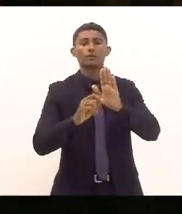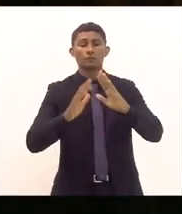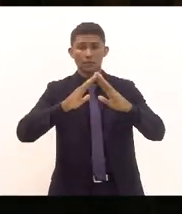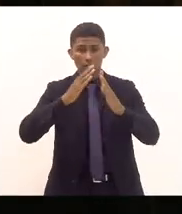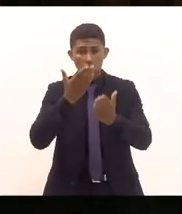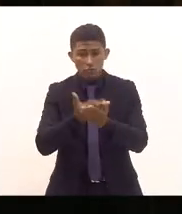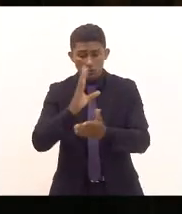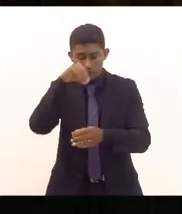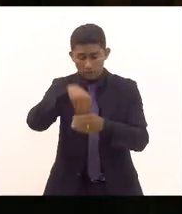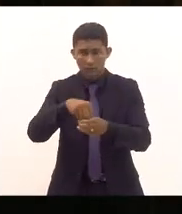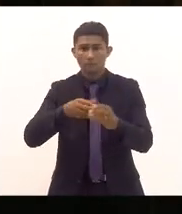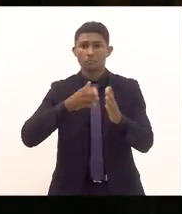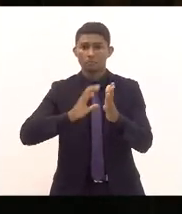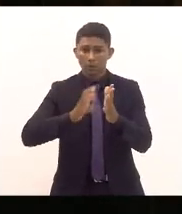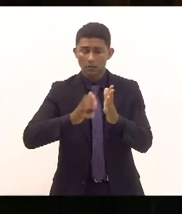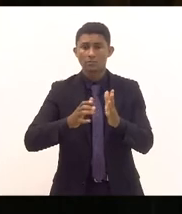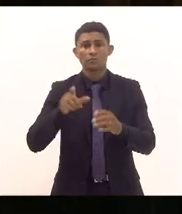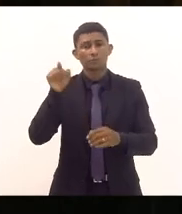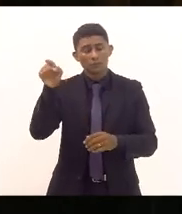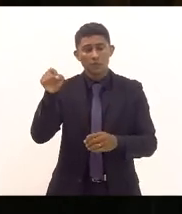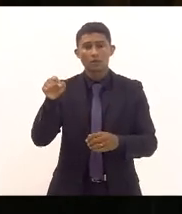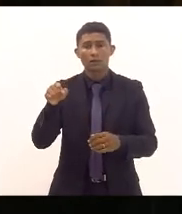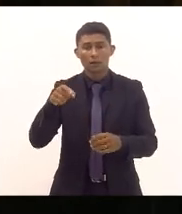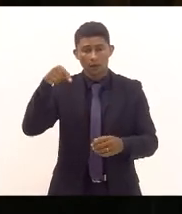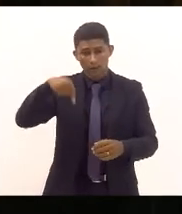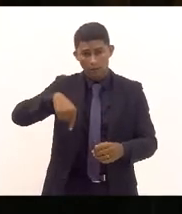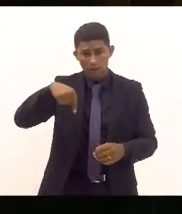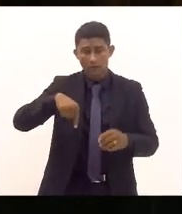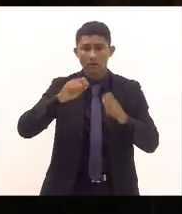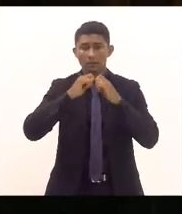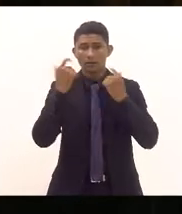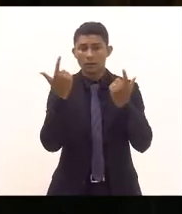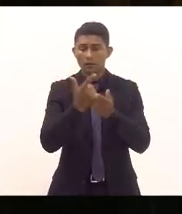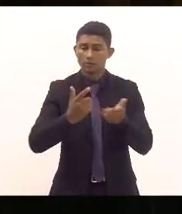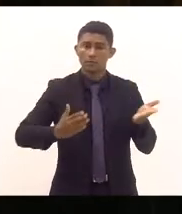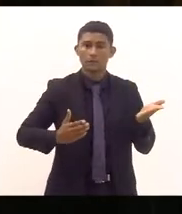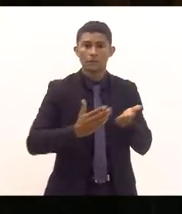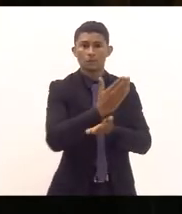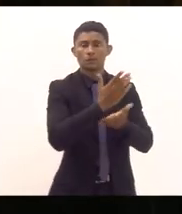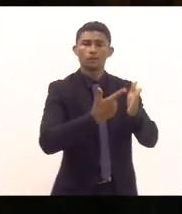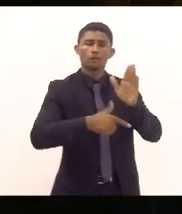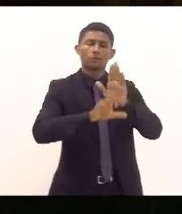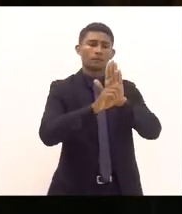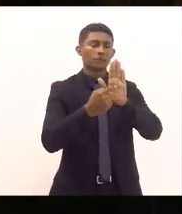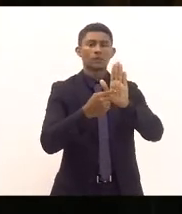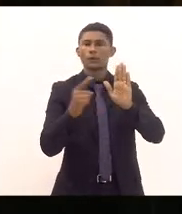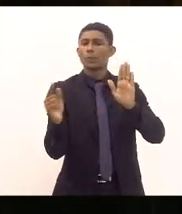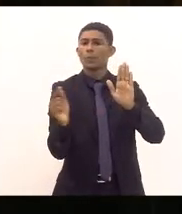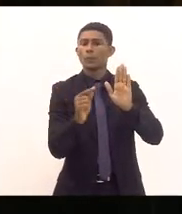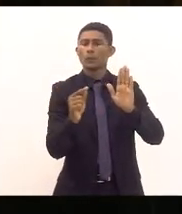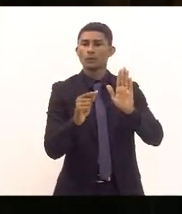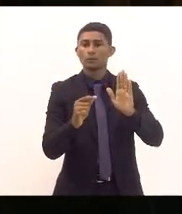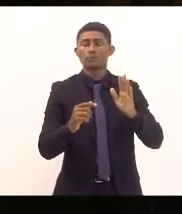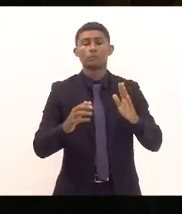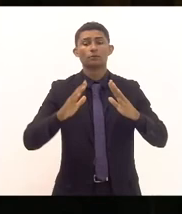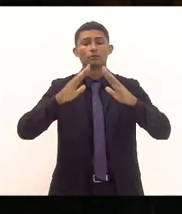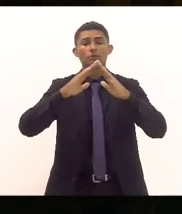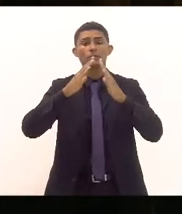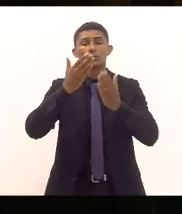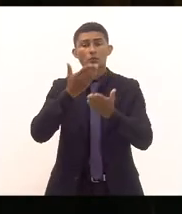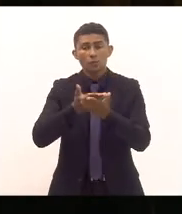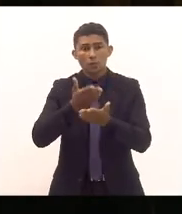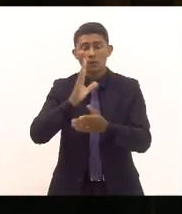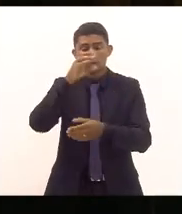de bola um lugar para tá do Mickey aprovou no plenário dessa casa uma lei que autoriza a máxima